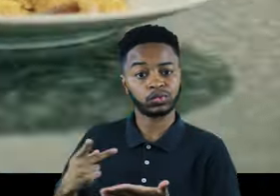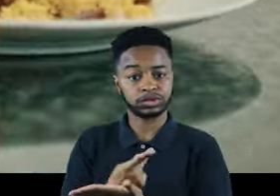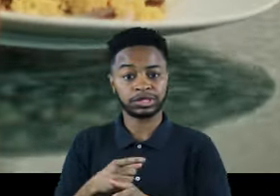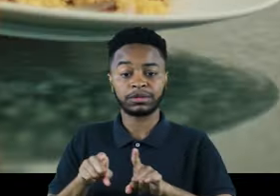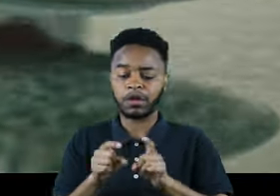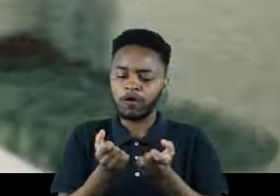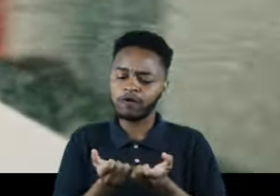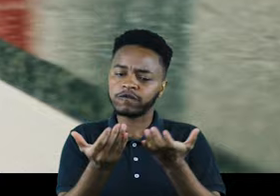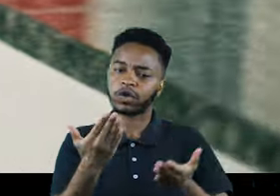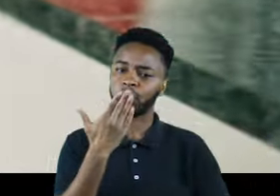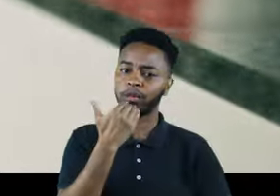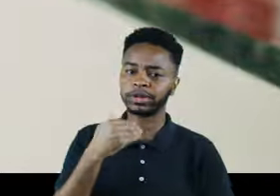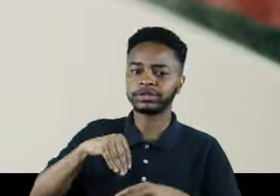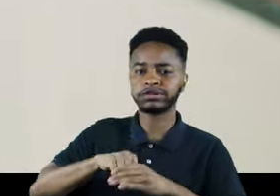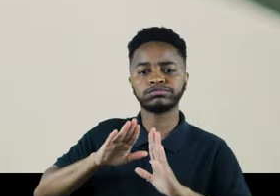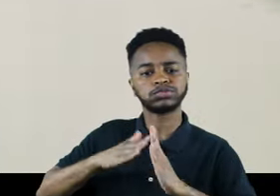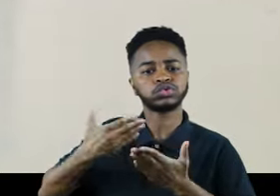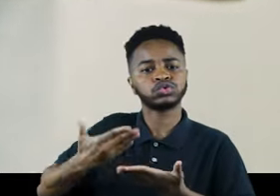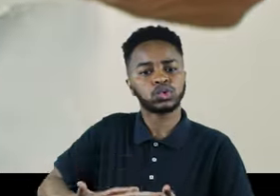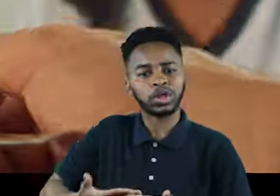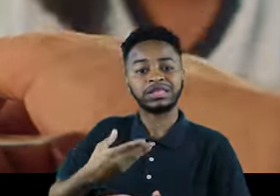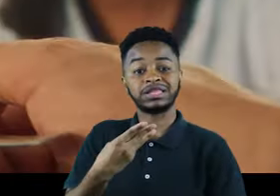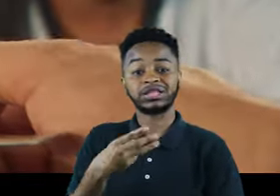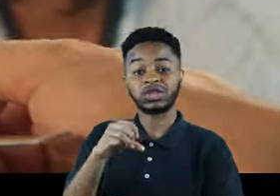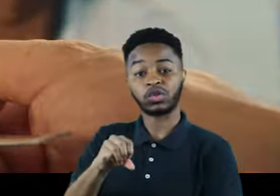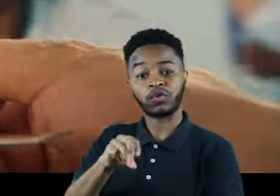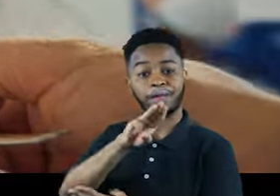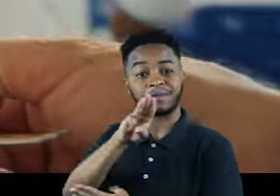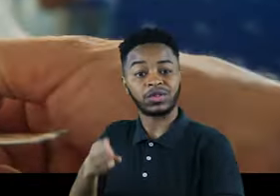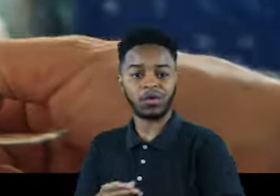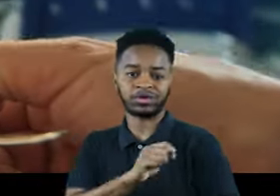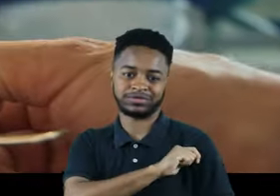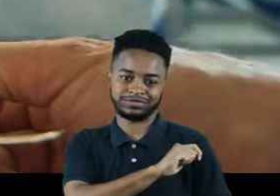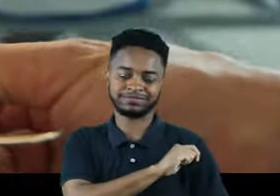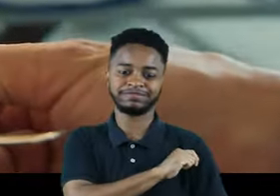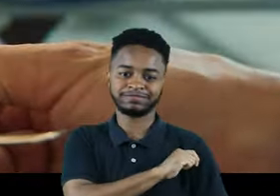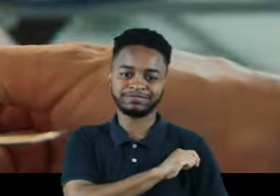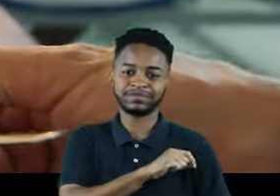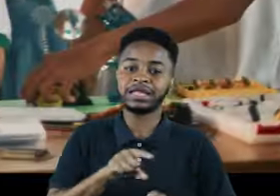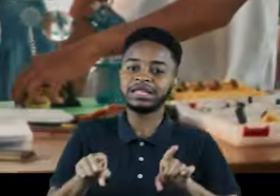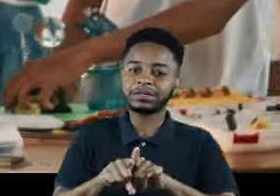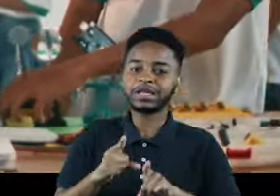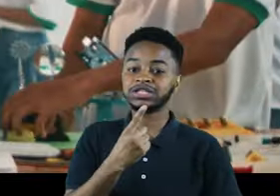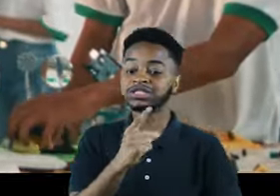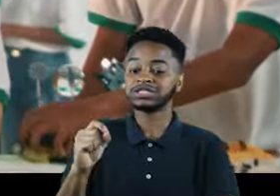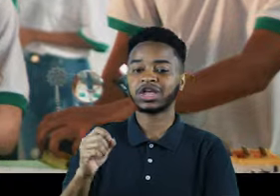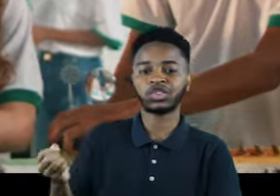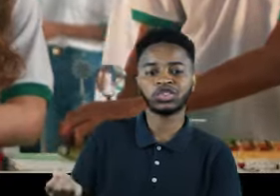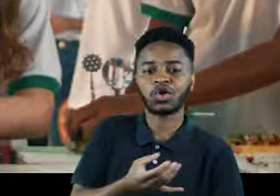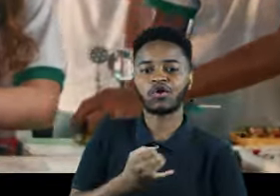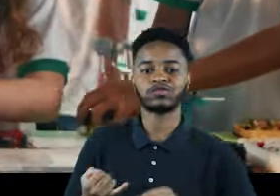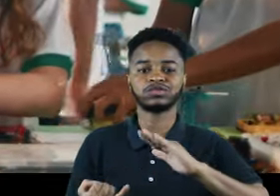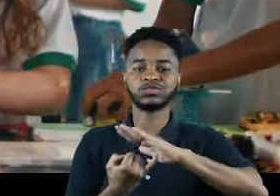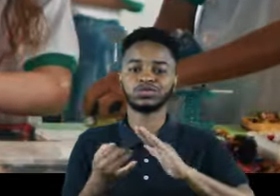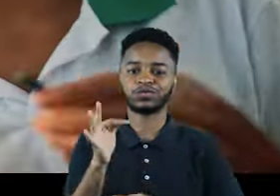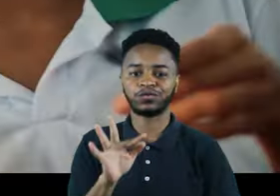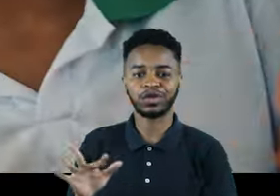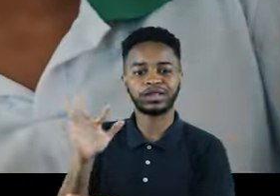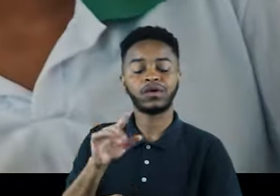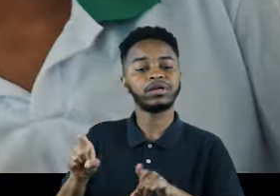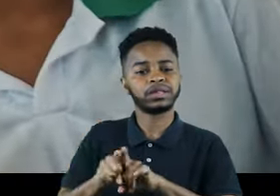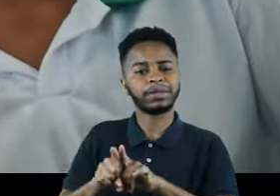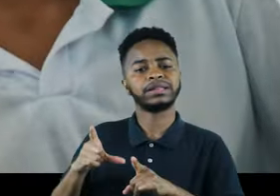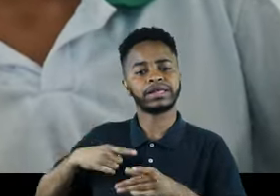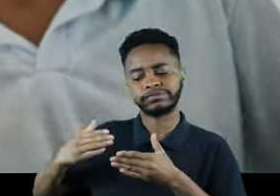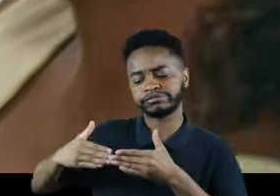trabalho sendo feito. Alimentação escolar chegando no prato para mais de 39 milhões de estudantes. 100 novos